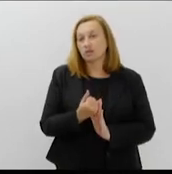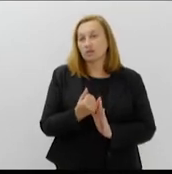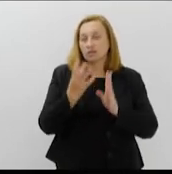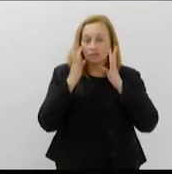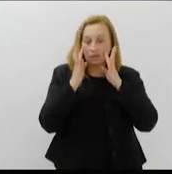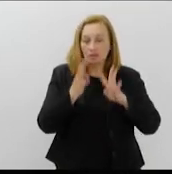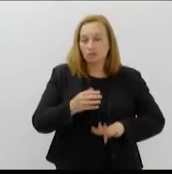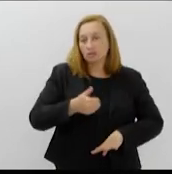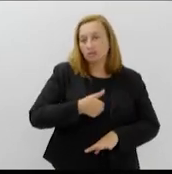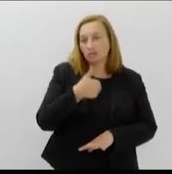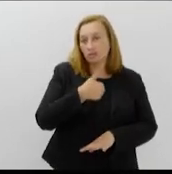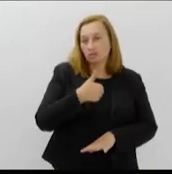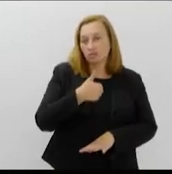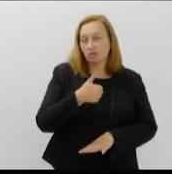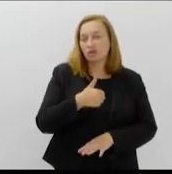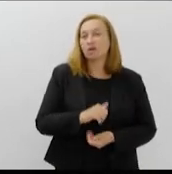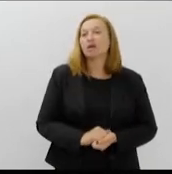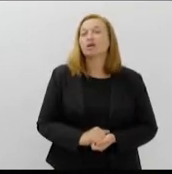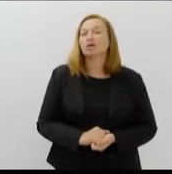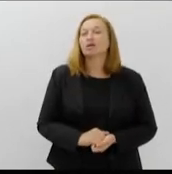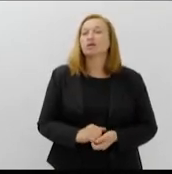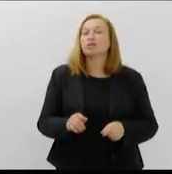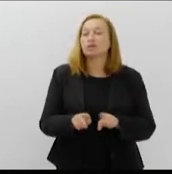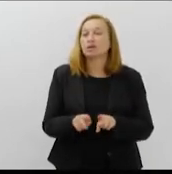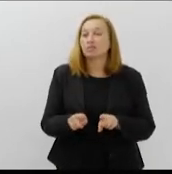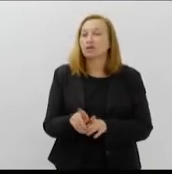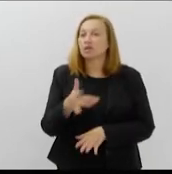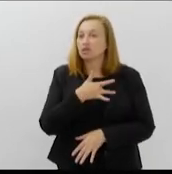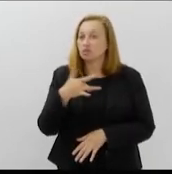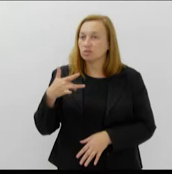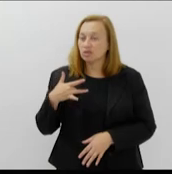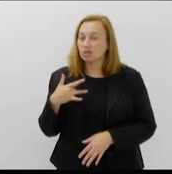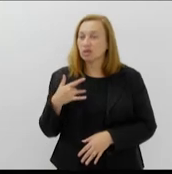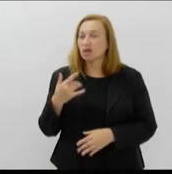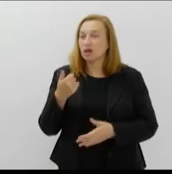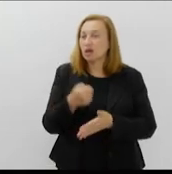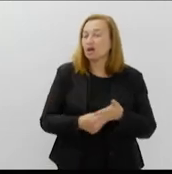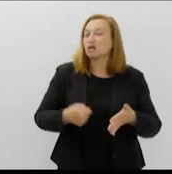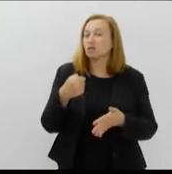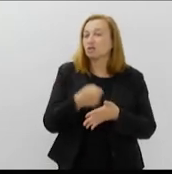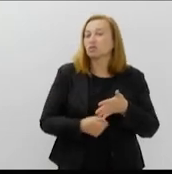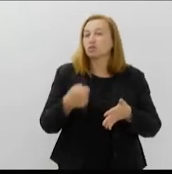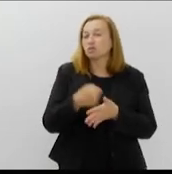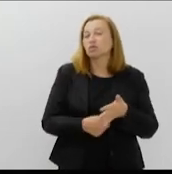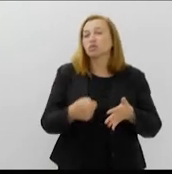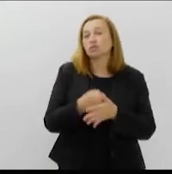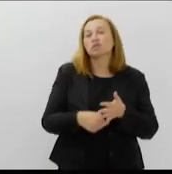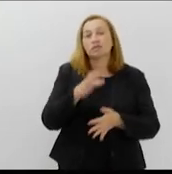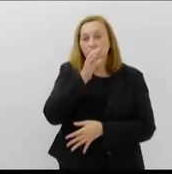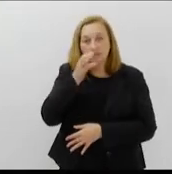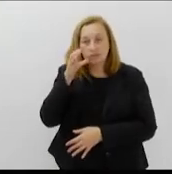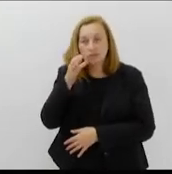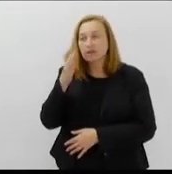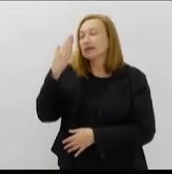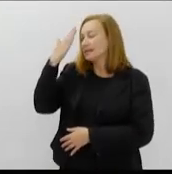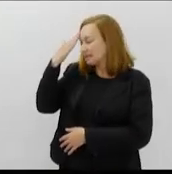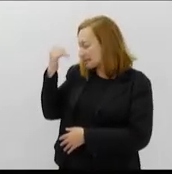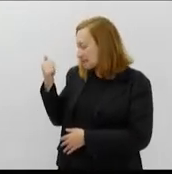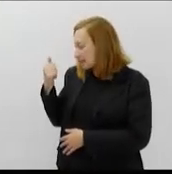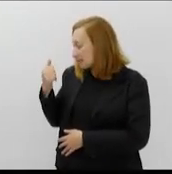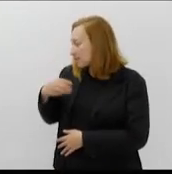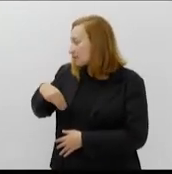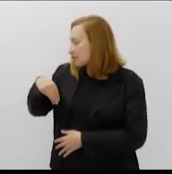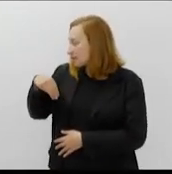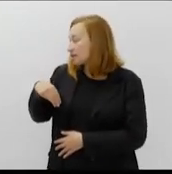atenção primária, como na atenção hospitalar, enfim, a luta, deputada Célia Jordão, Vossa Excelência sabe, que é